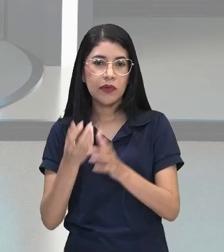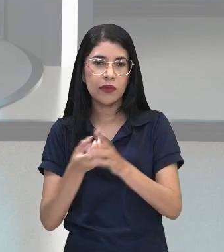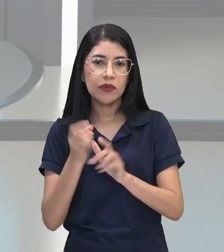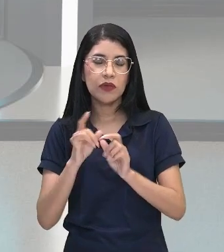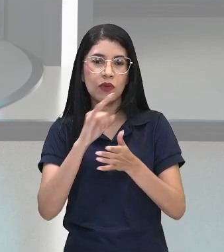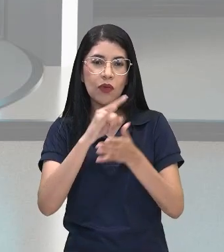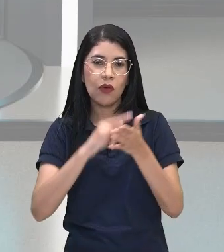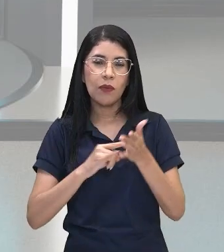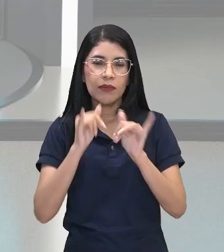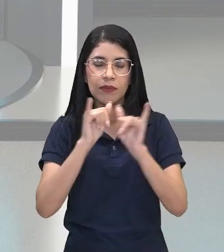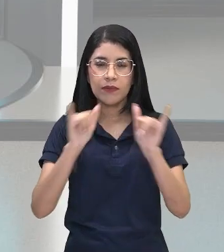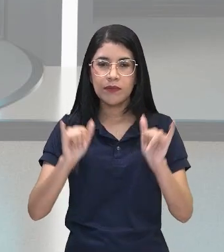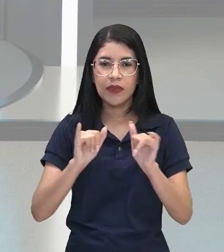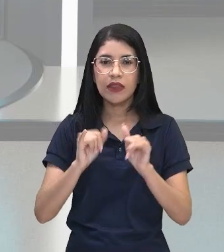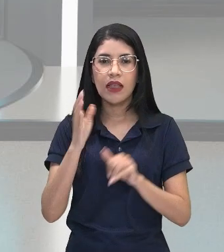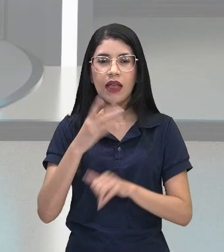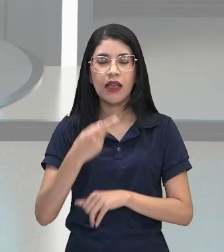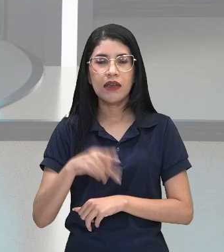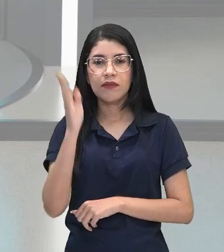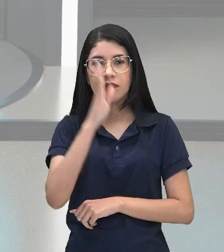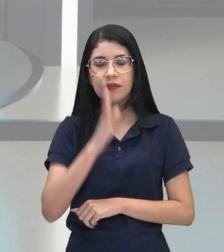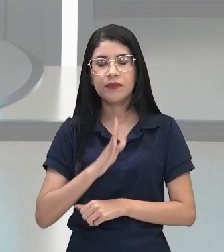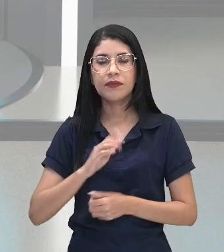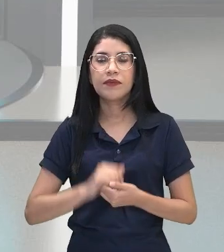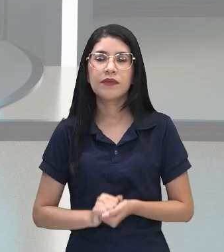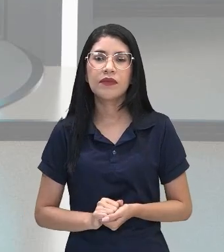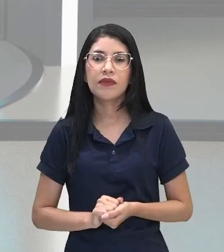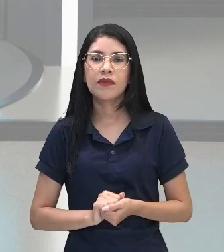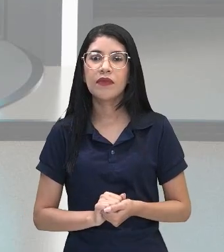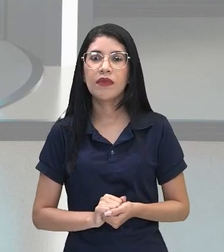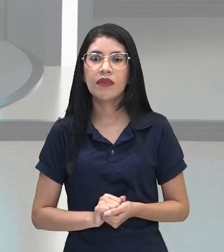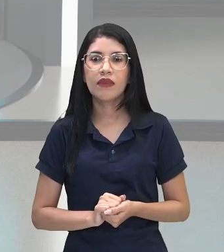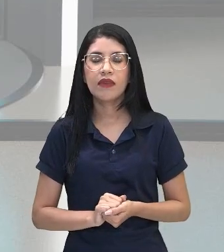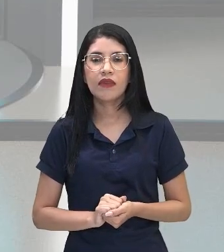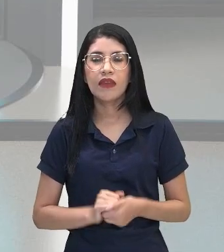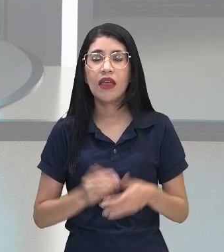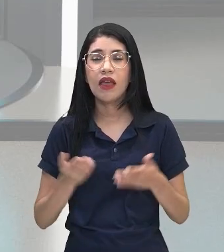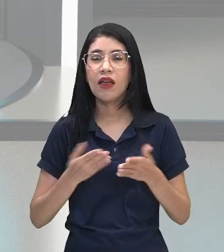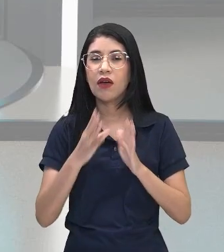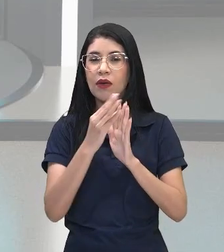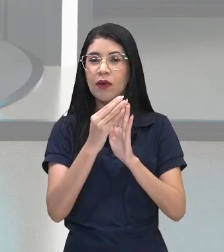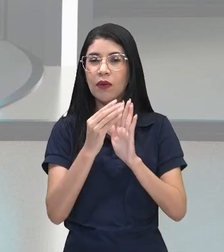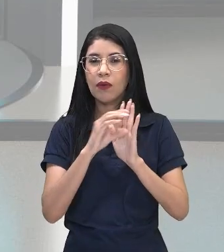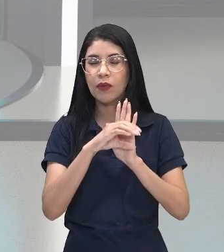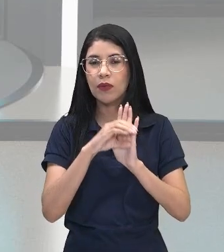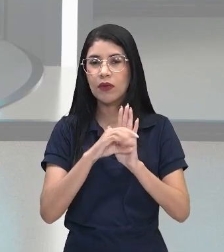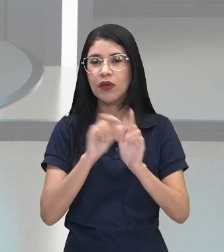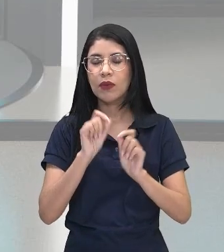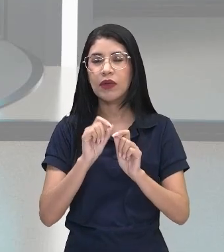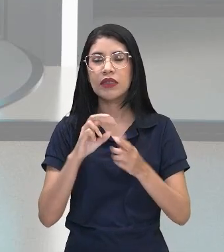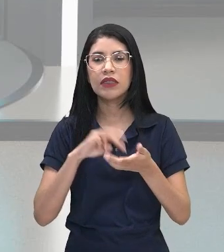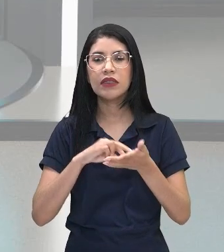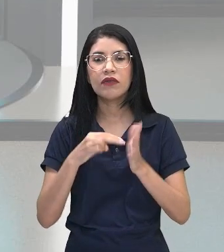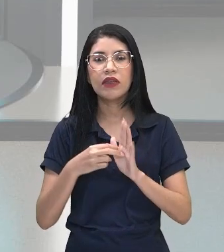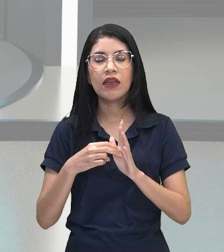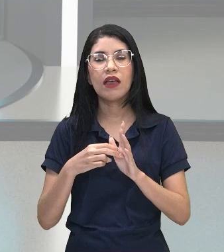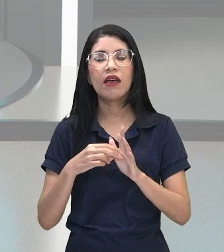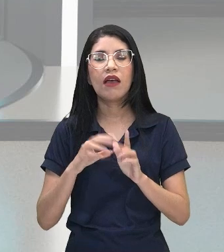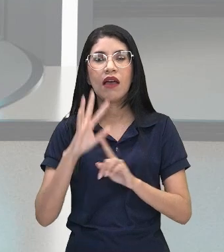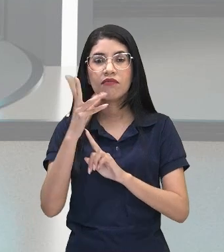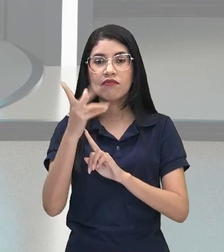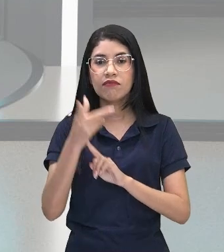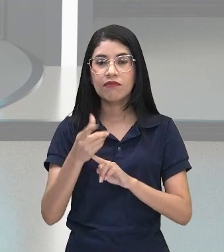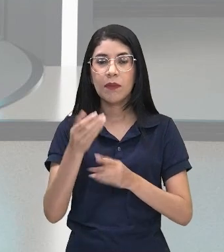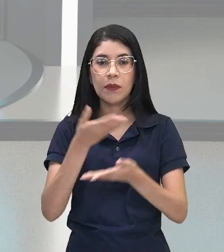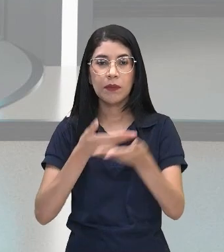manifestos nacionais. E agora vamos conceituar o que são obras interativas, que vocês